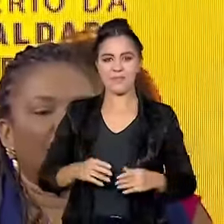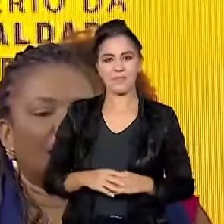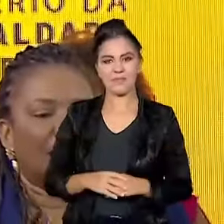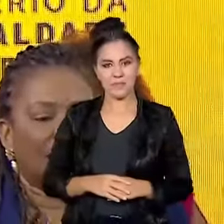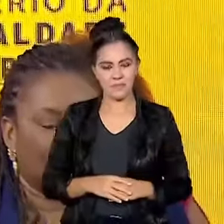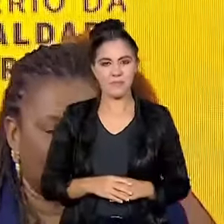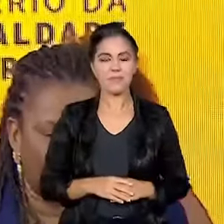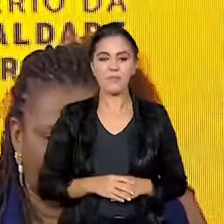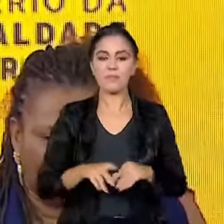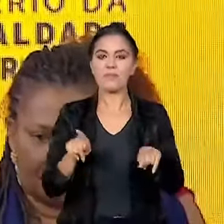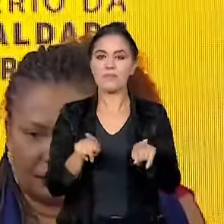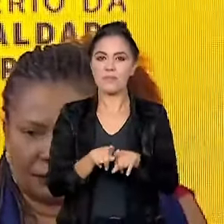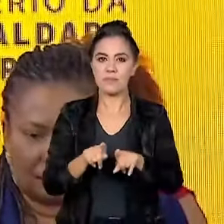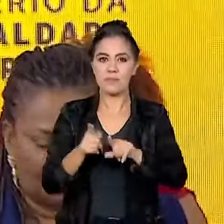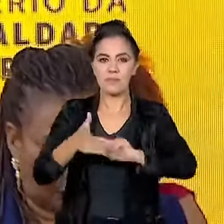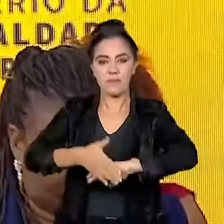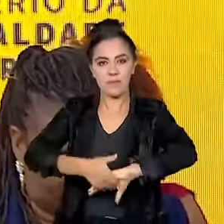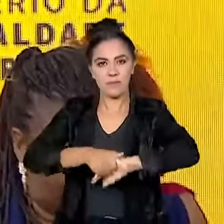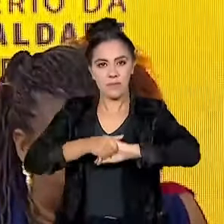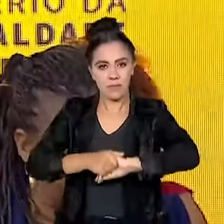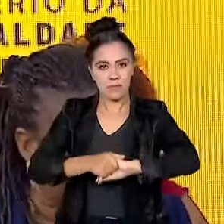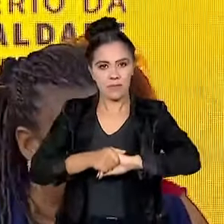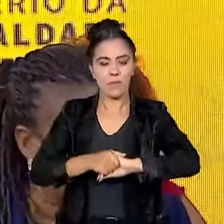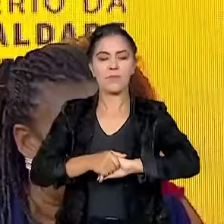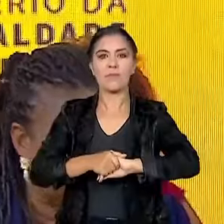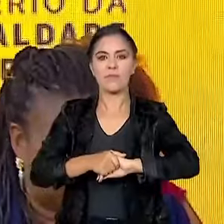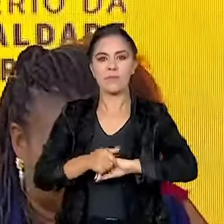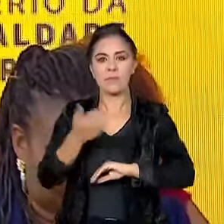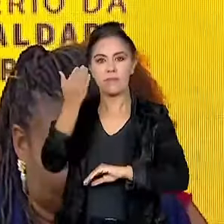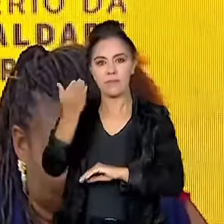Queria cumprimentar